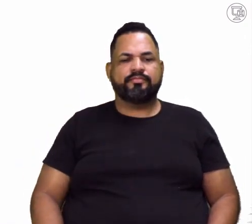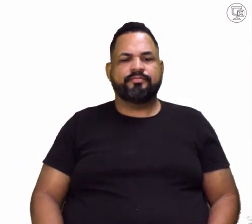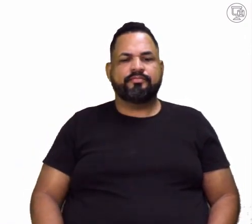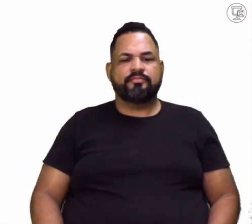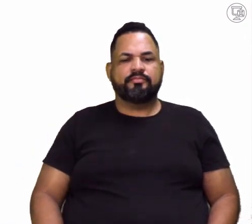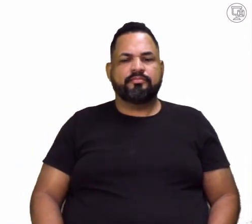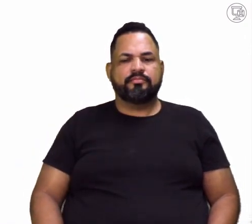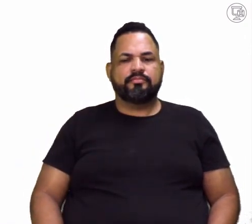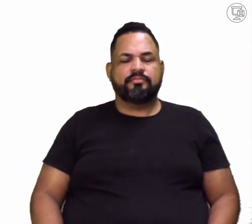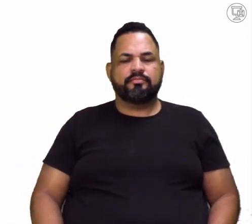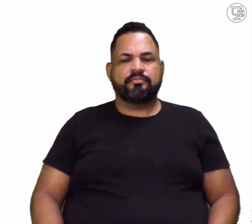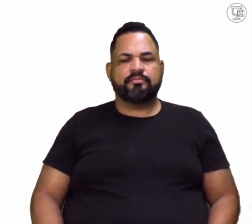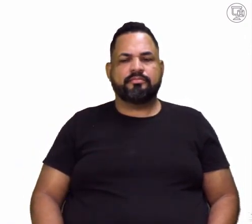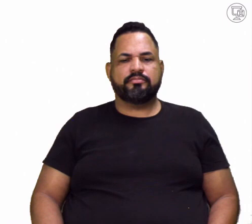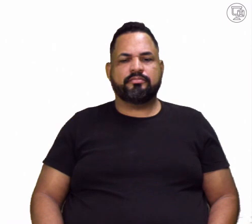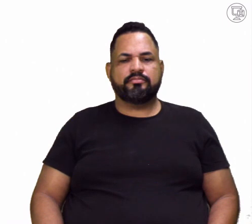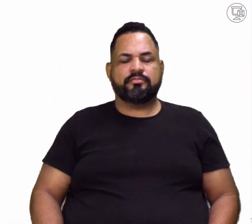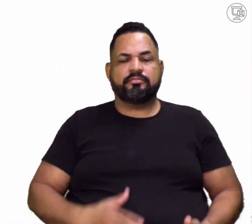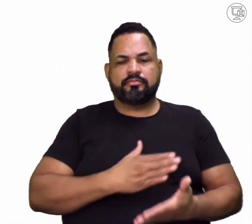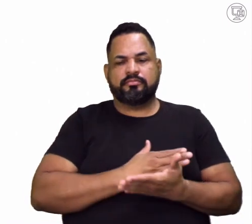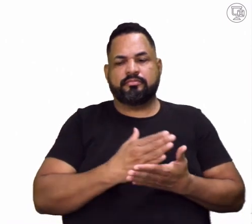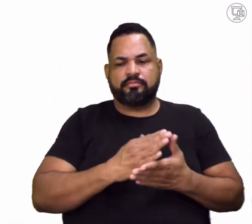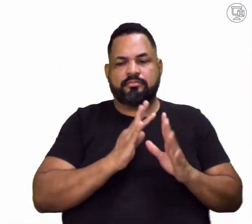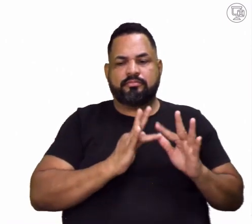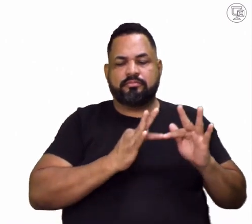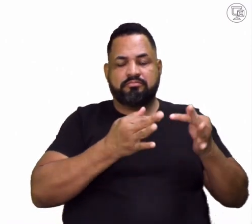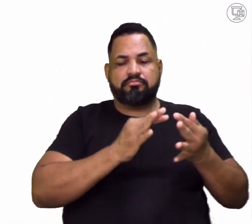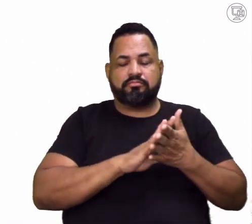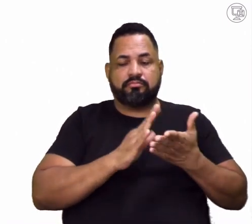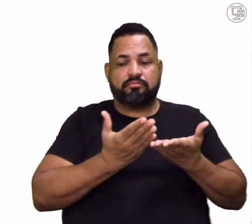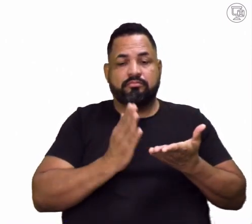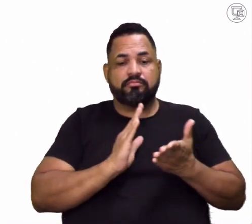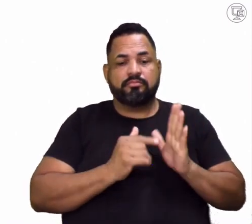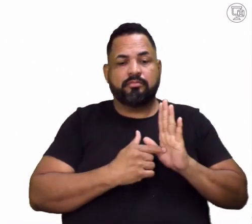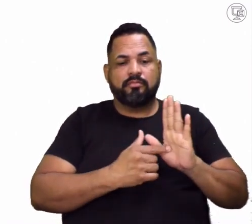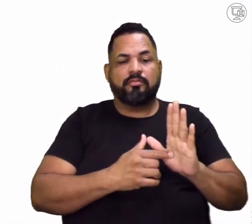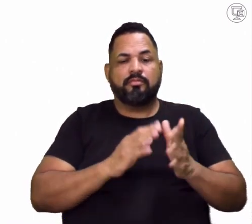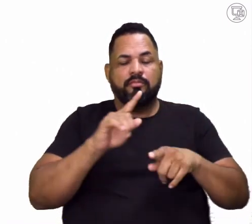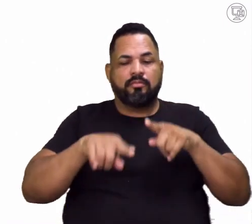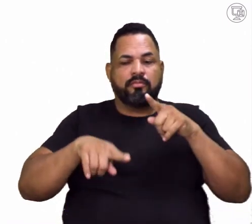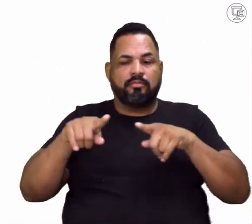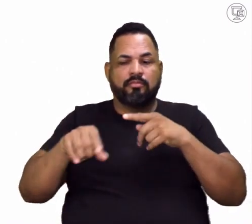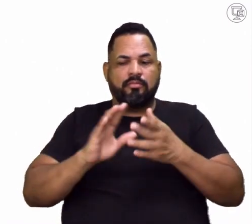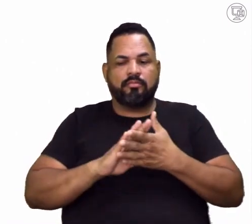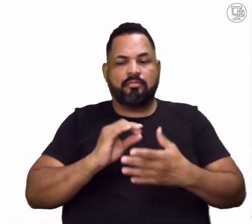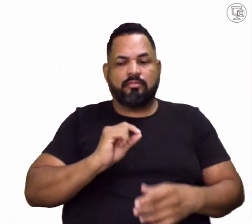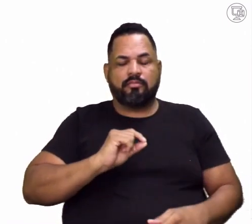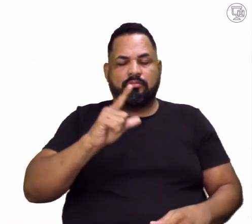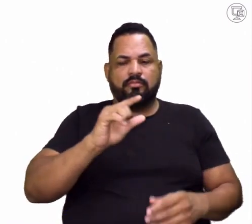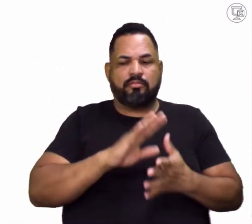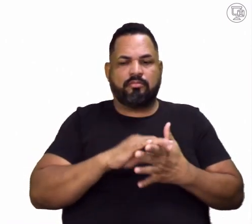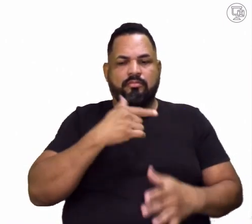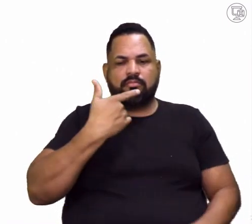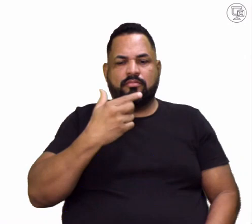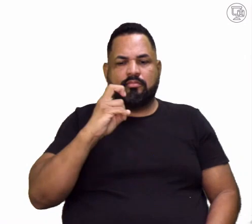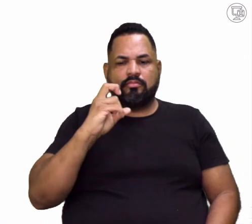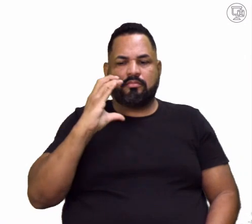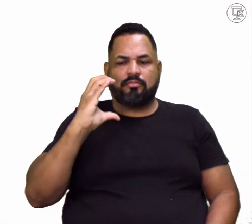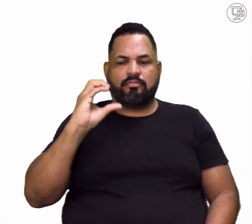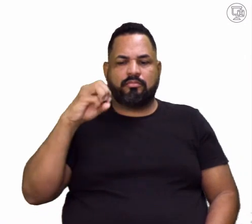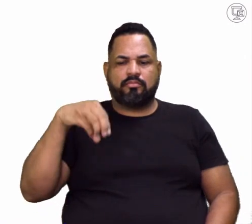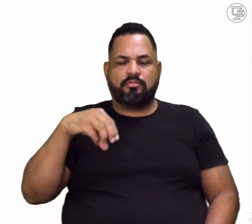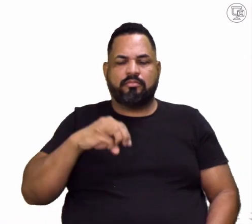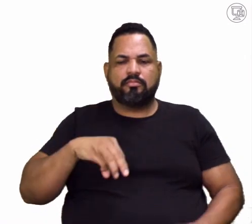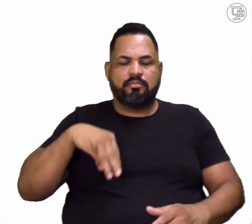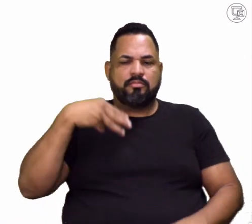graus Celsius da temperatura inicial final não diz qual é mas já deu a variação e aumentou 25 cm³. então